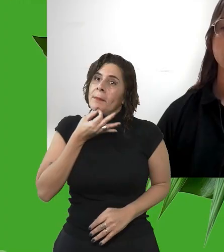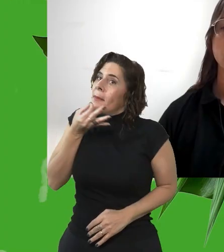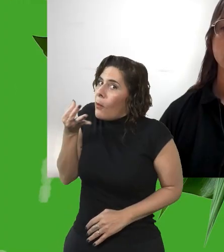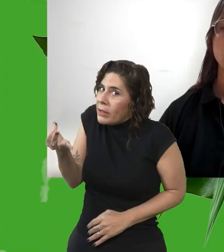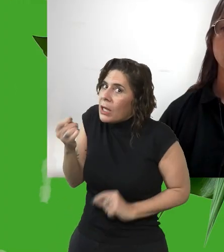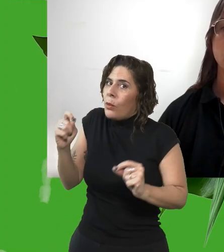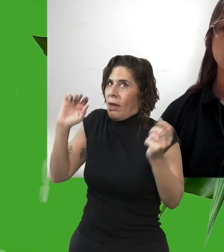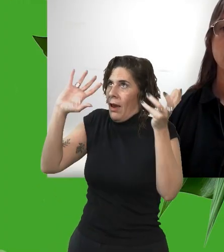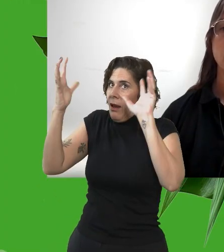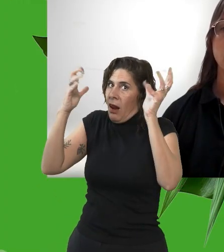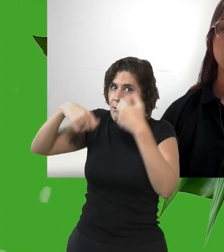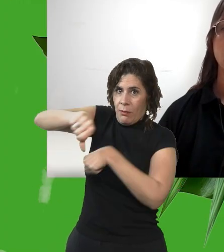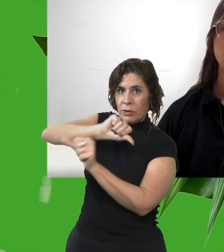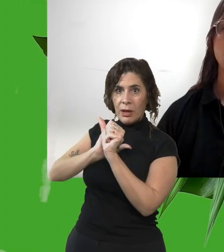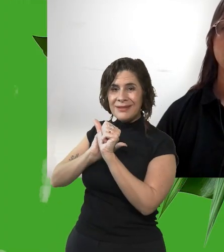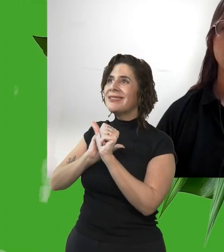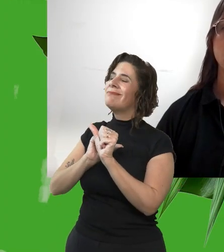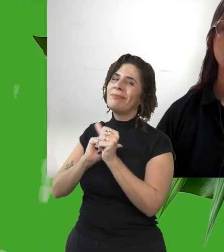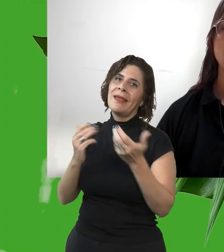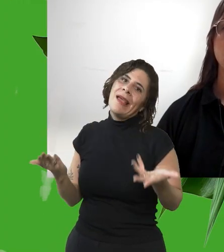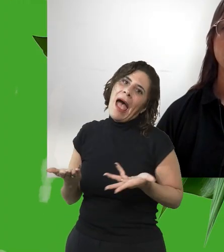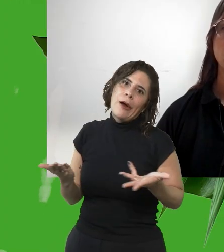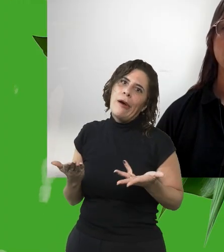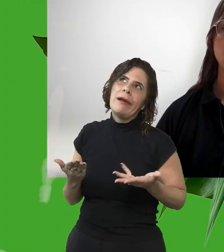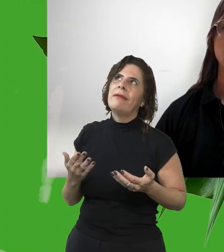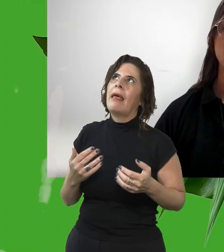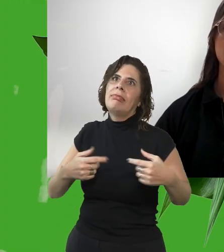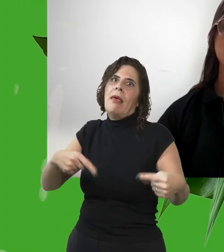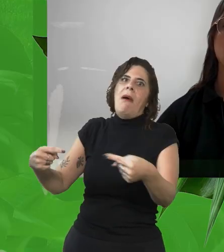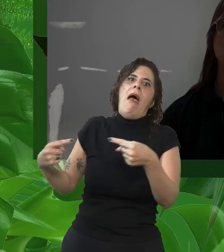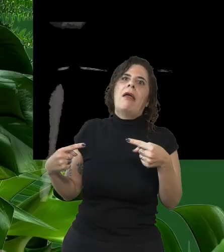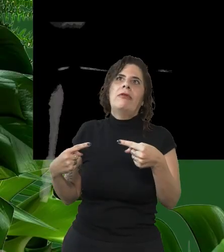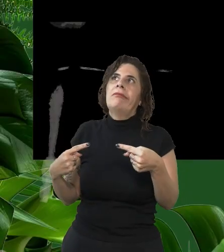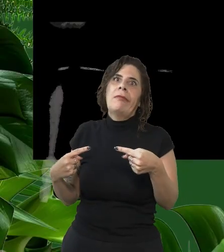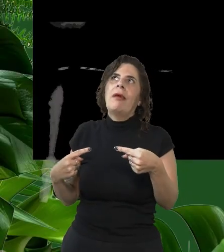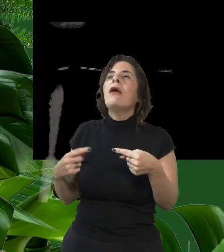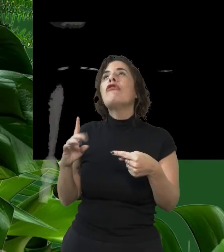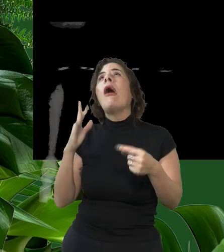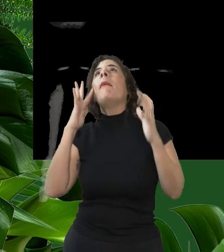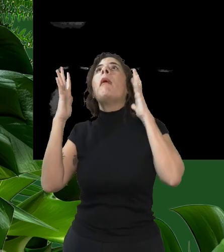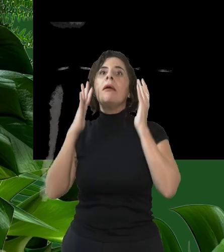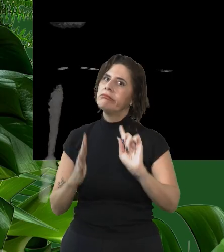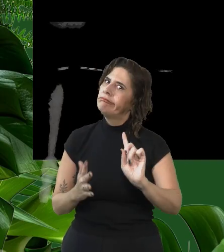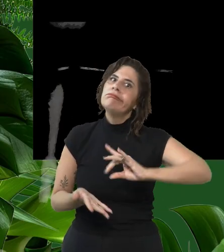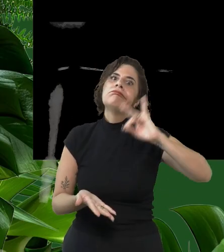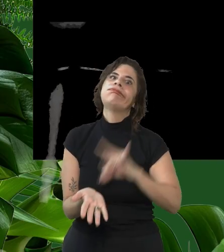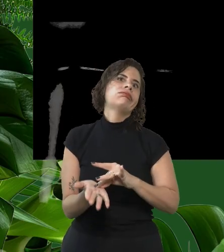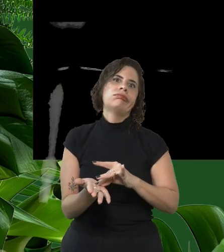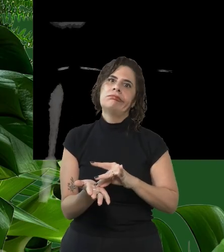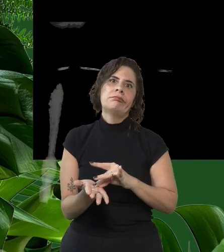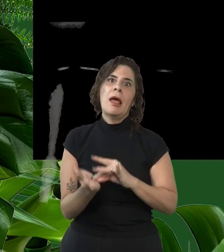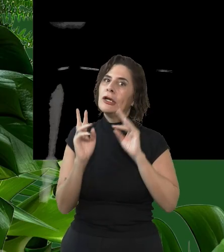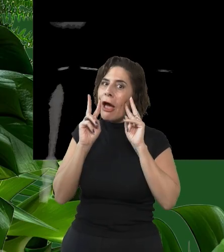agora que a gente já não é mais um debate, né? É uma realidade. A gente está vivenciando aí as consequências das